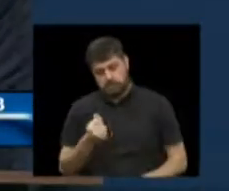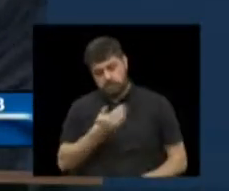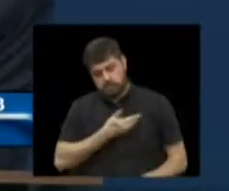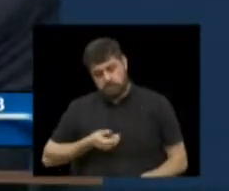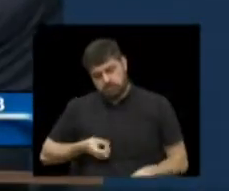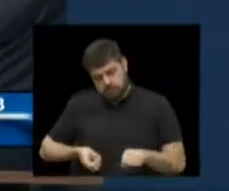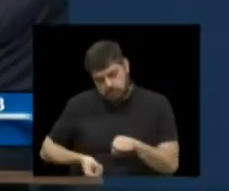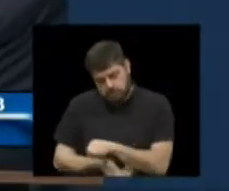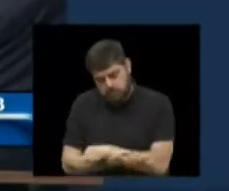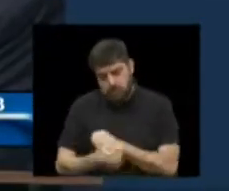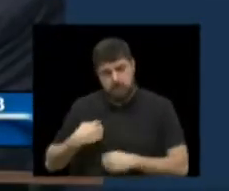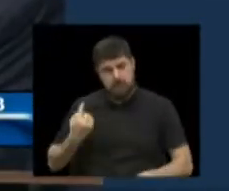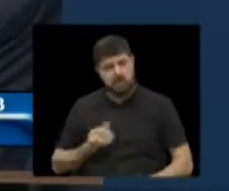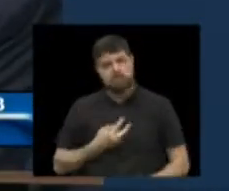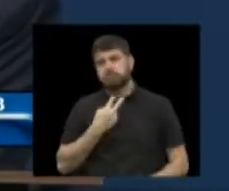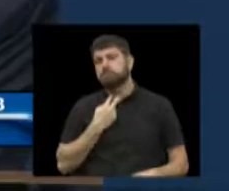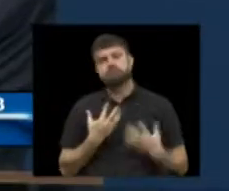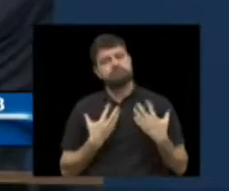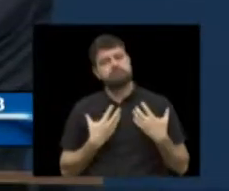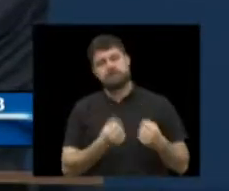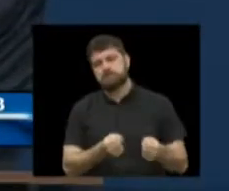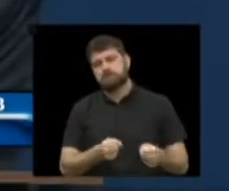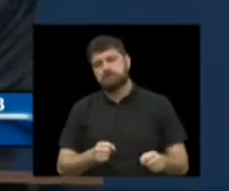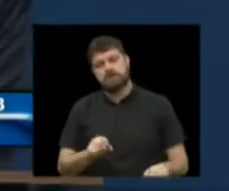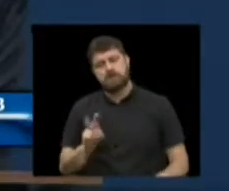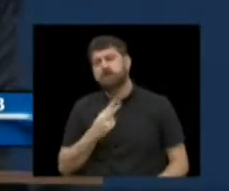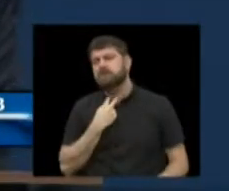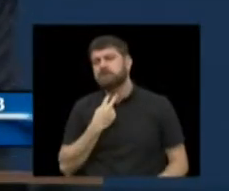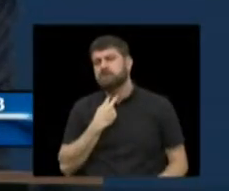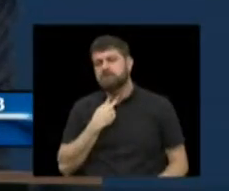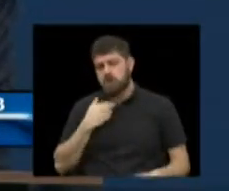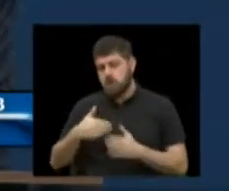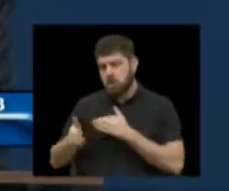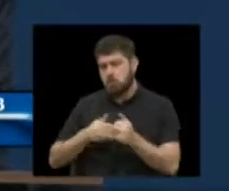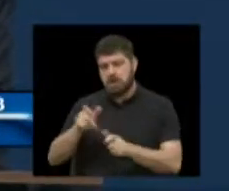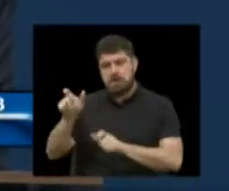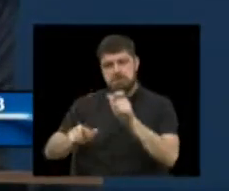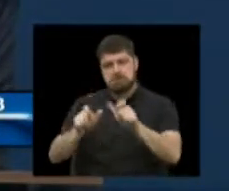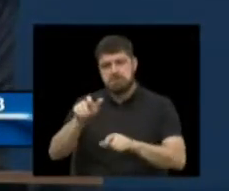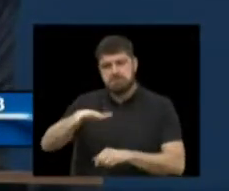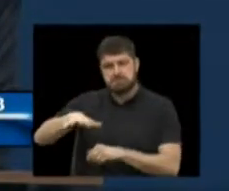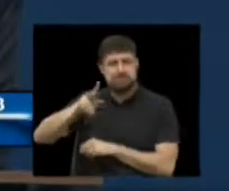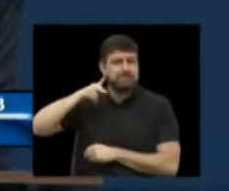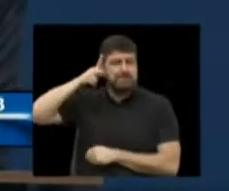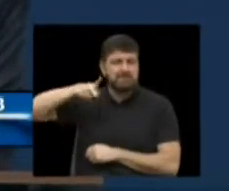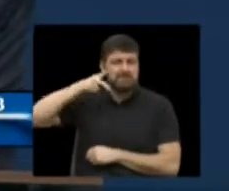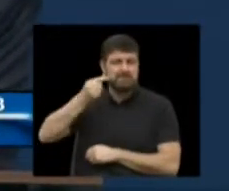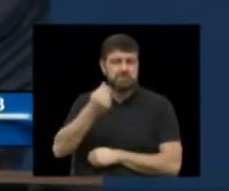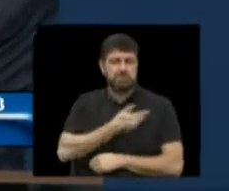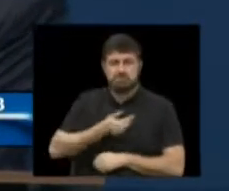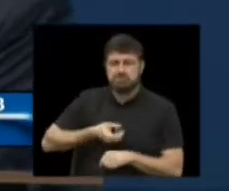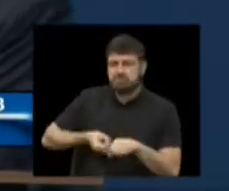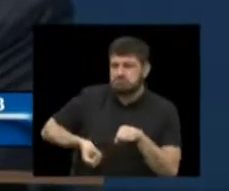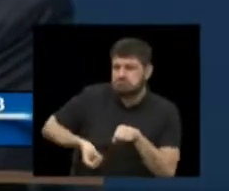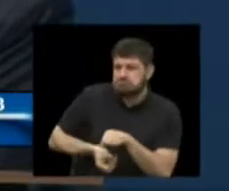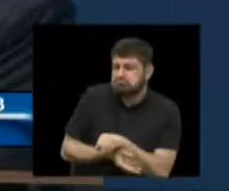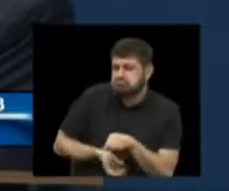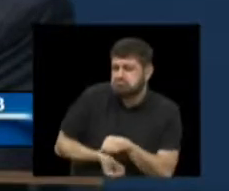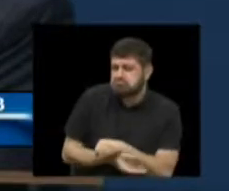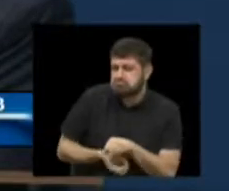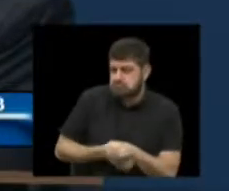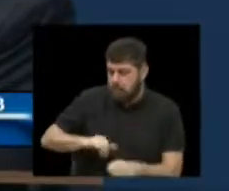nós não podemos, nós aceitamos que qualquer um político desse país faça o uso do seu